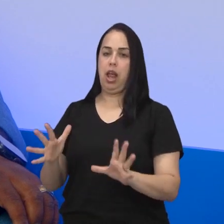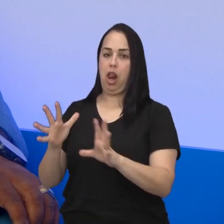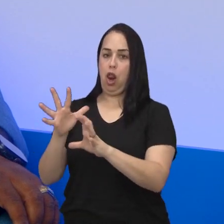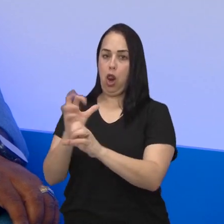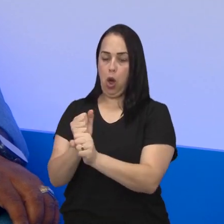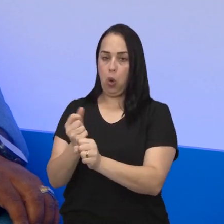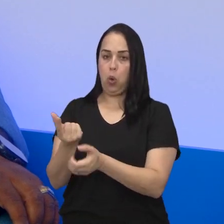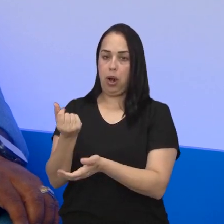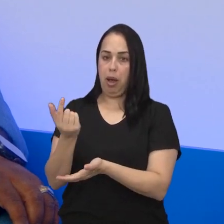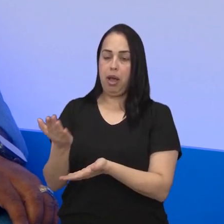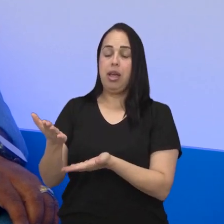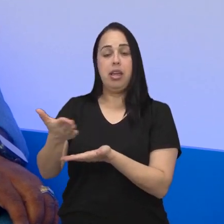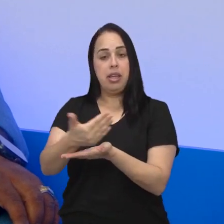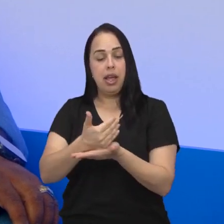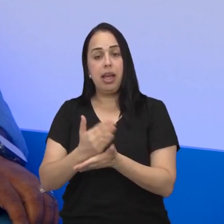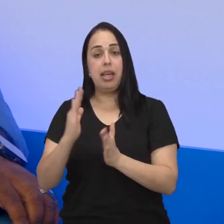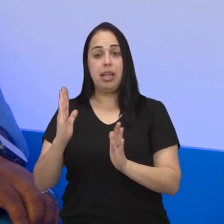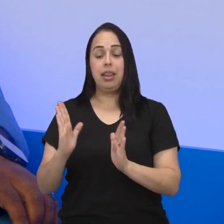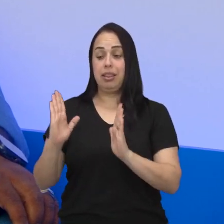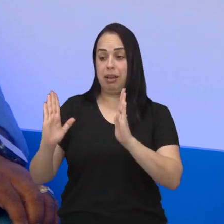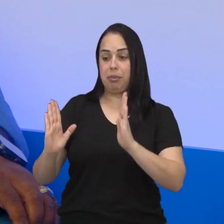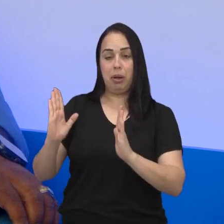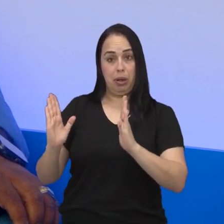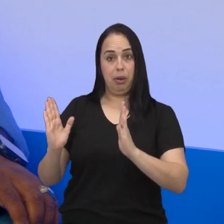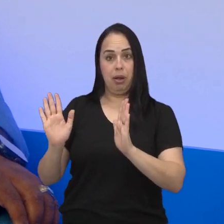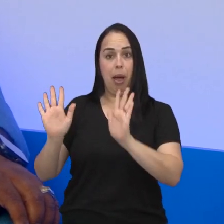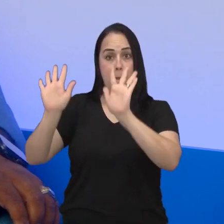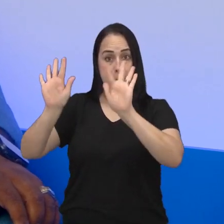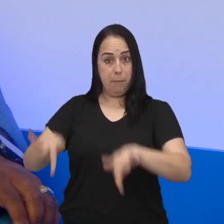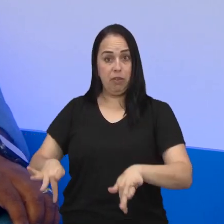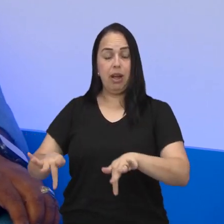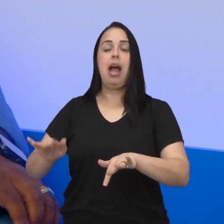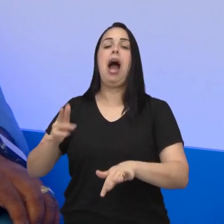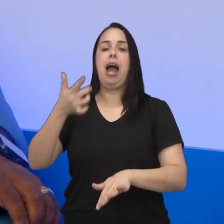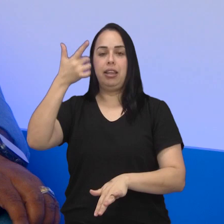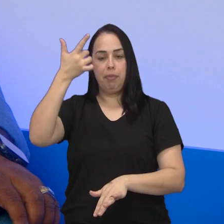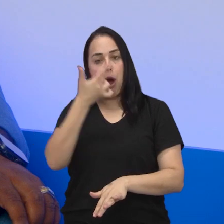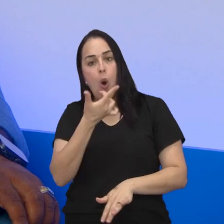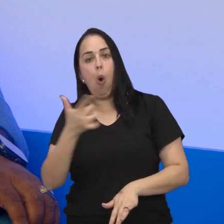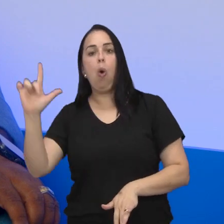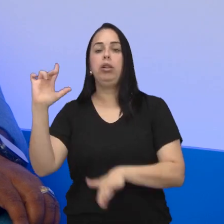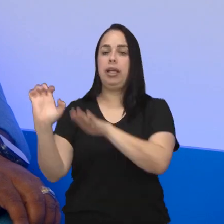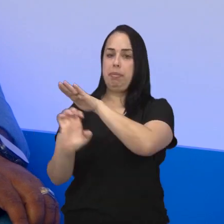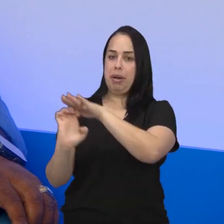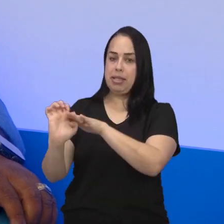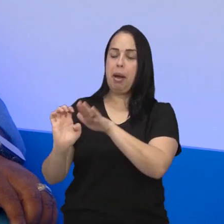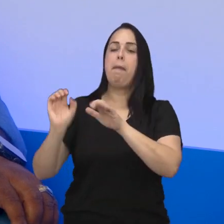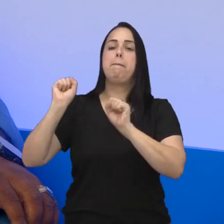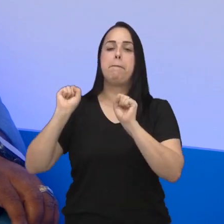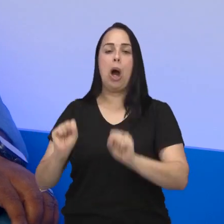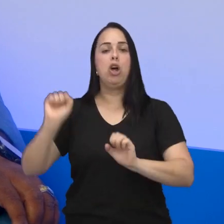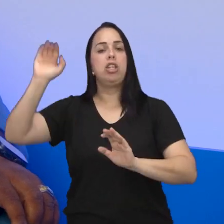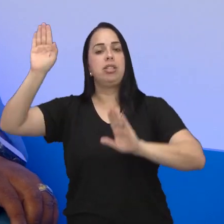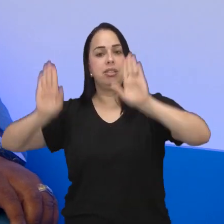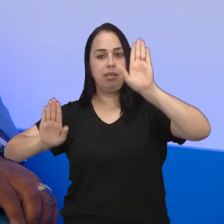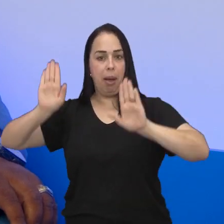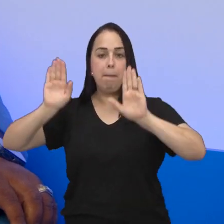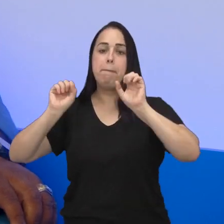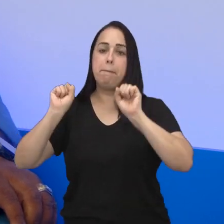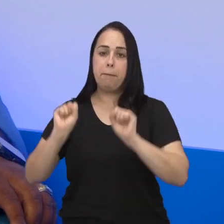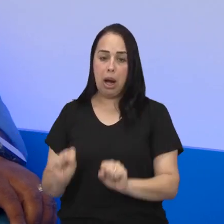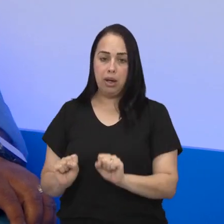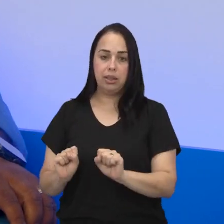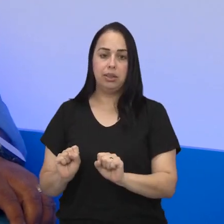tal, e de tempo em tempo existe um pregão onde, né, outras empresas também podem